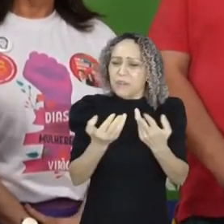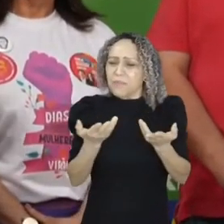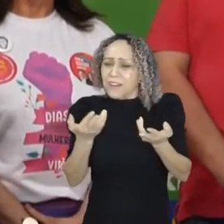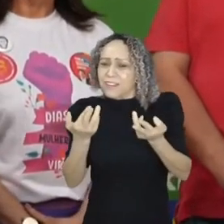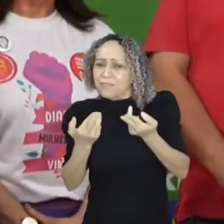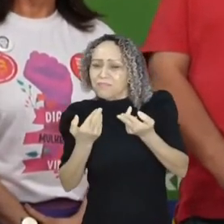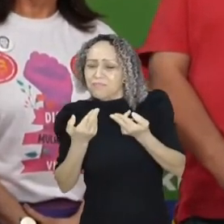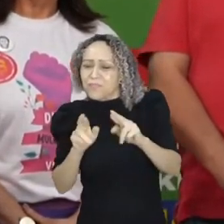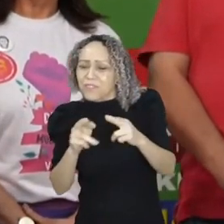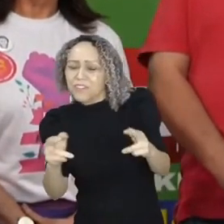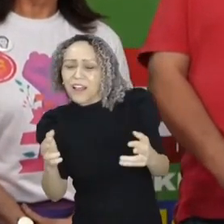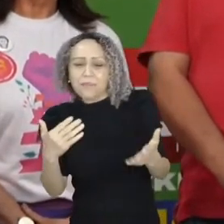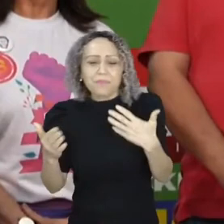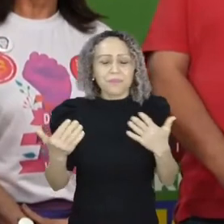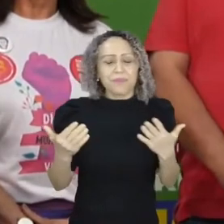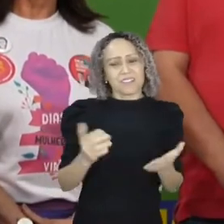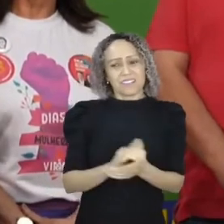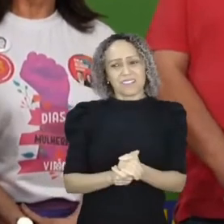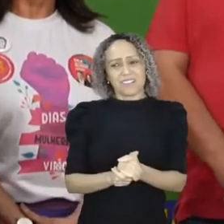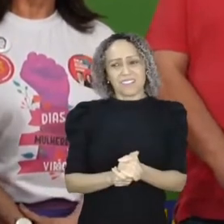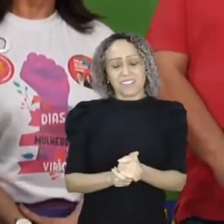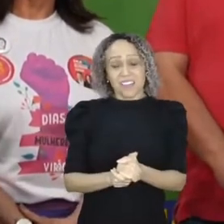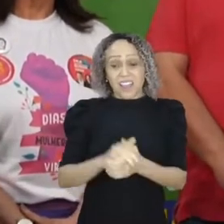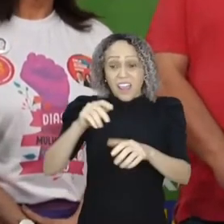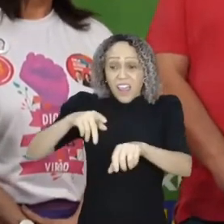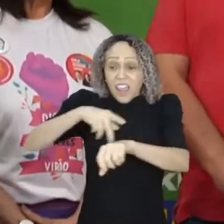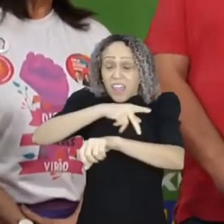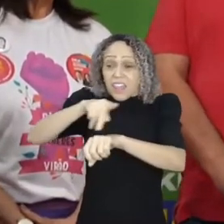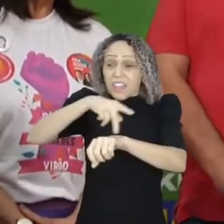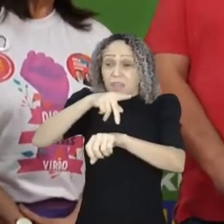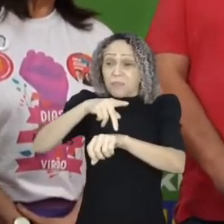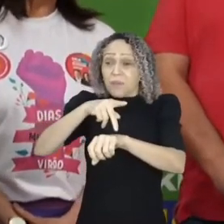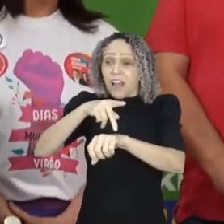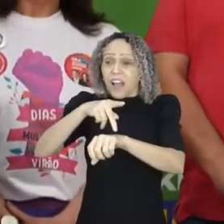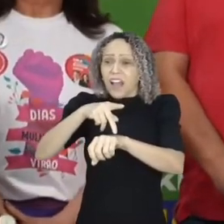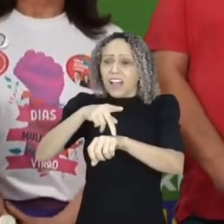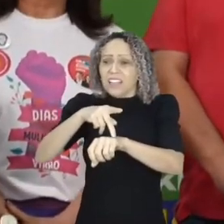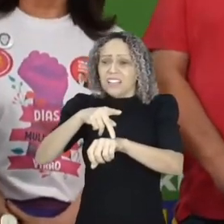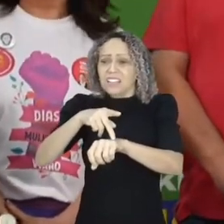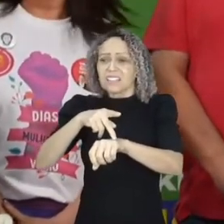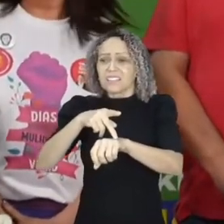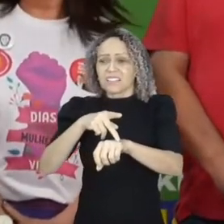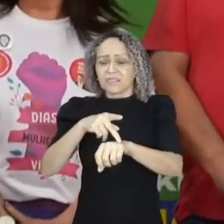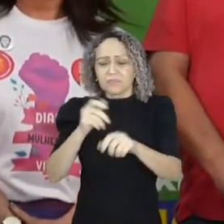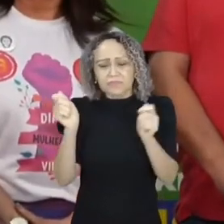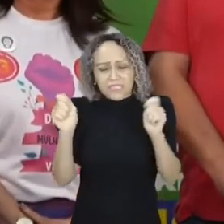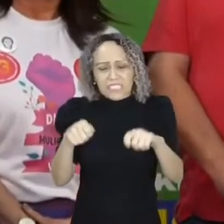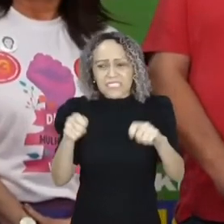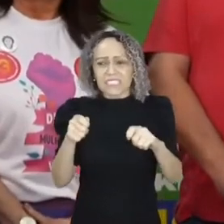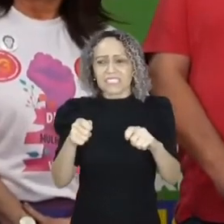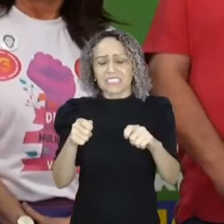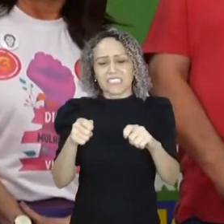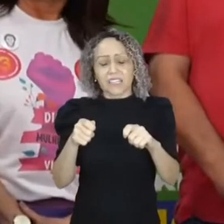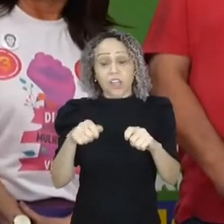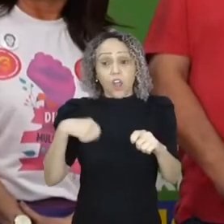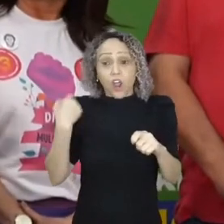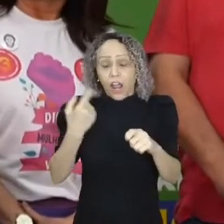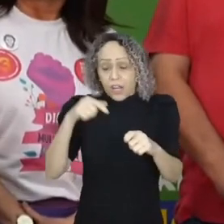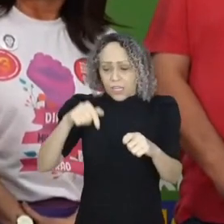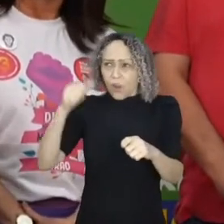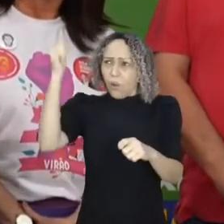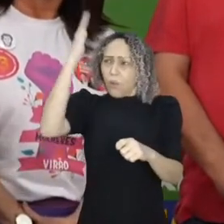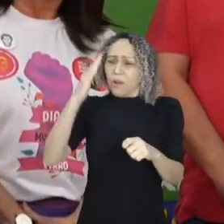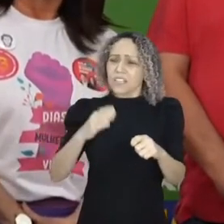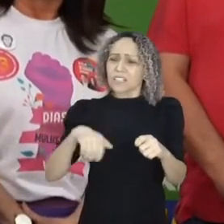planeta Terra. Esse país, o povo não está podendo comer carne. Nós somos o terceiro maior produtor de alimentos